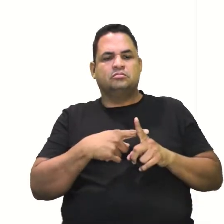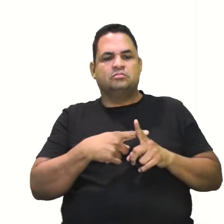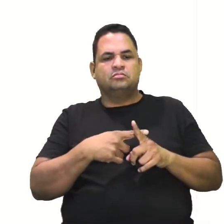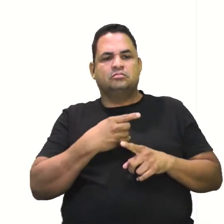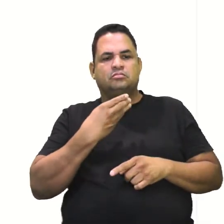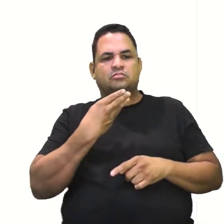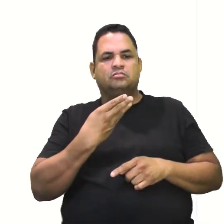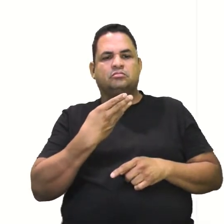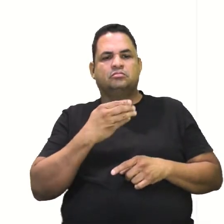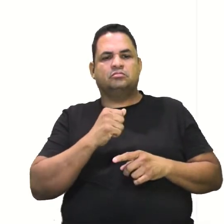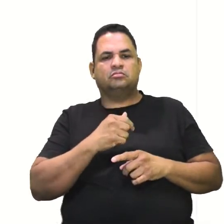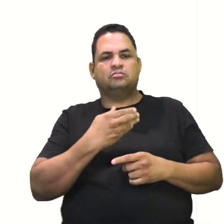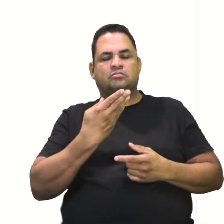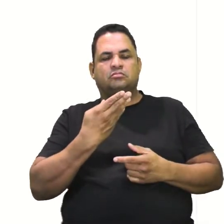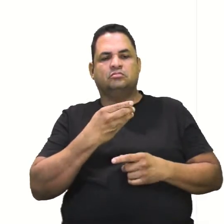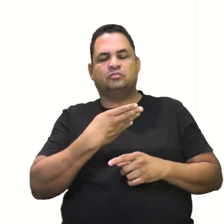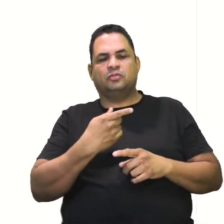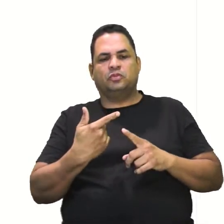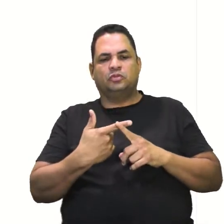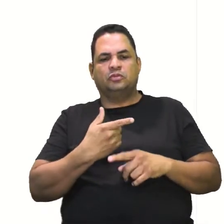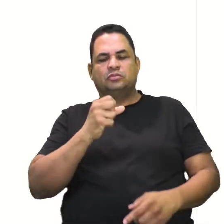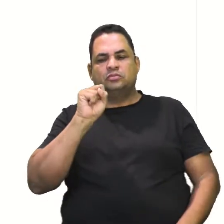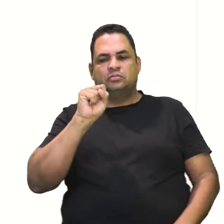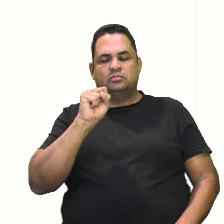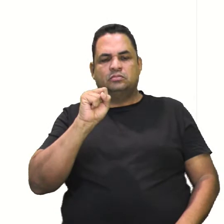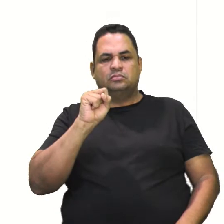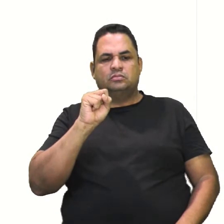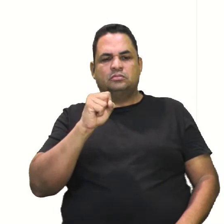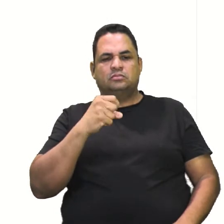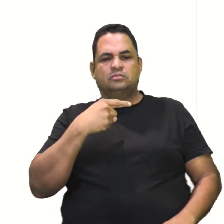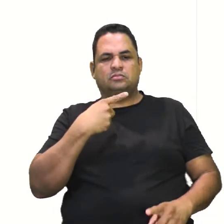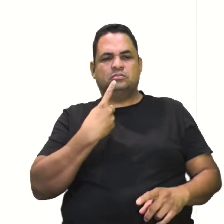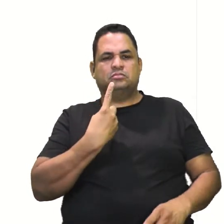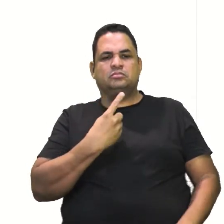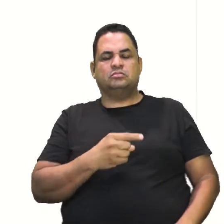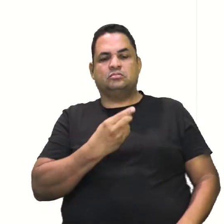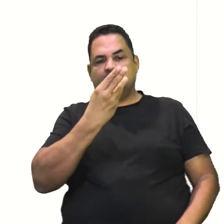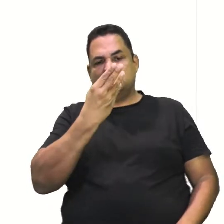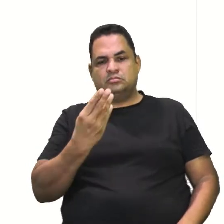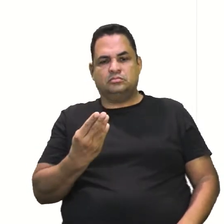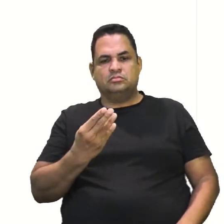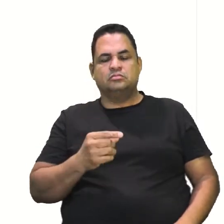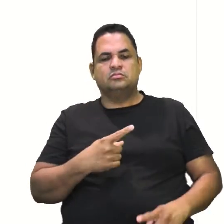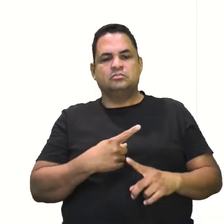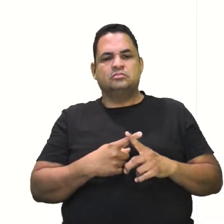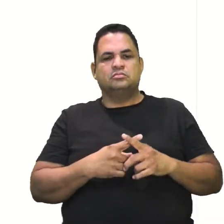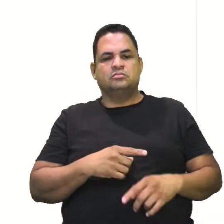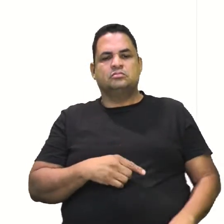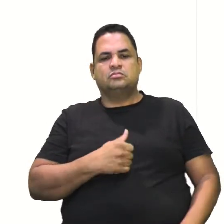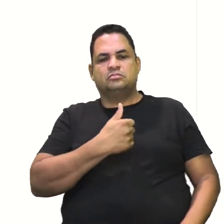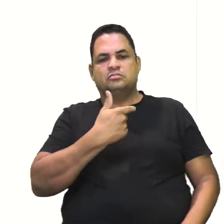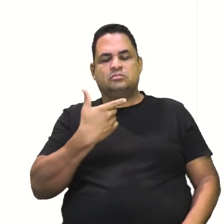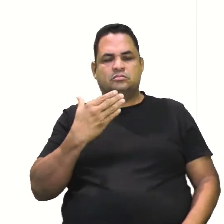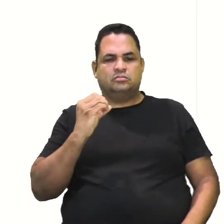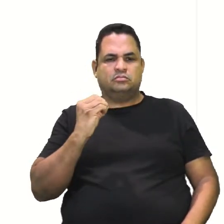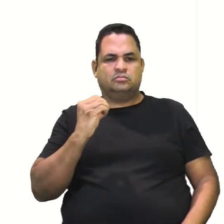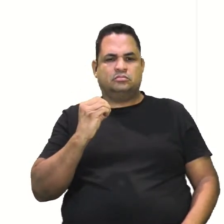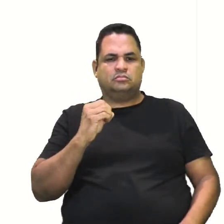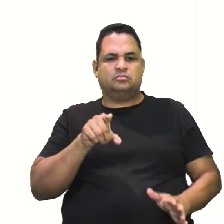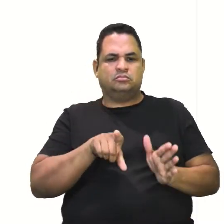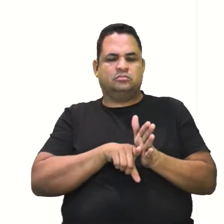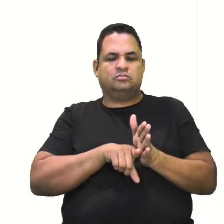mais 4 vezes 1, 4 vezes 2? 8. Mais 1 vezes 5, 5 vezes 4? 20.